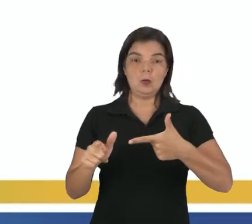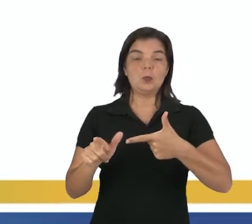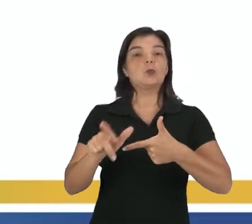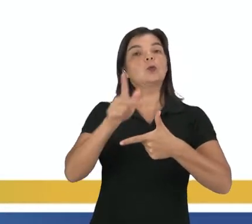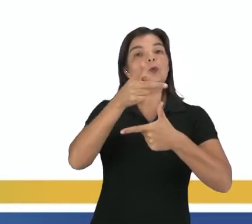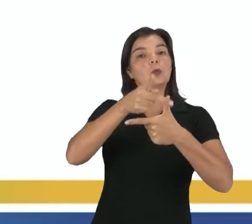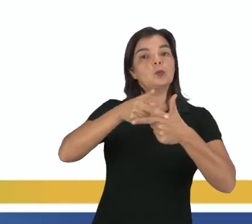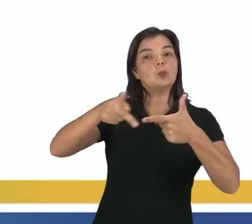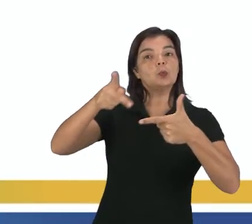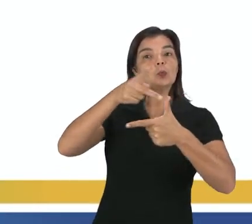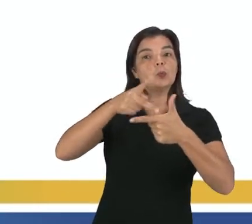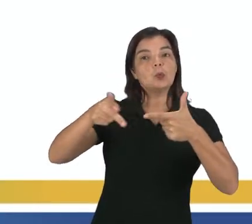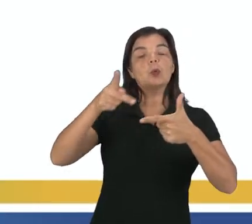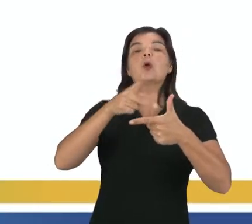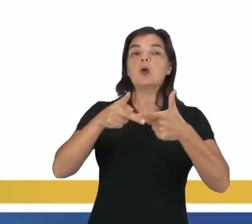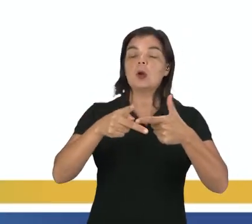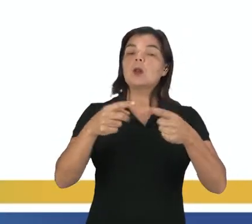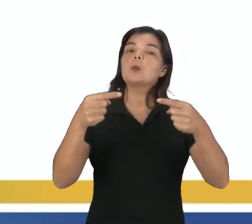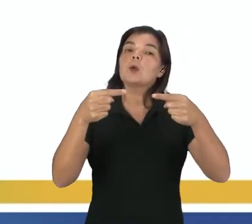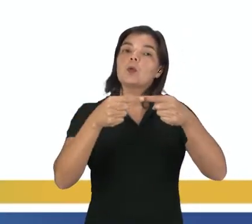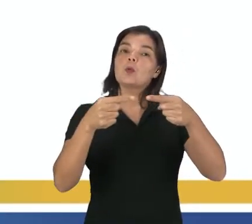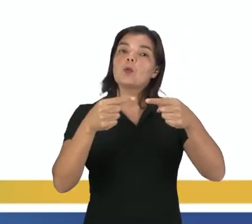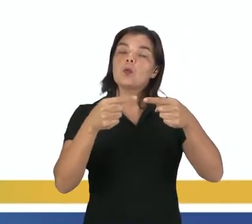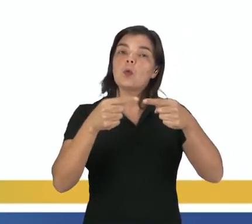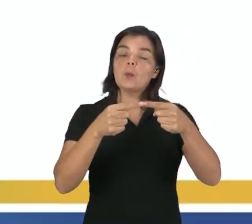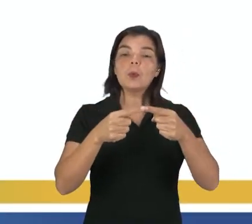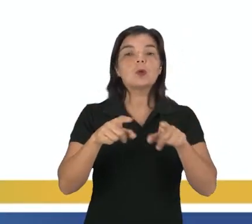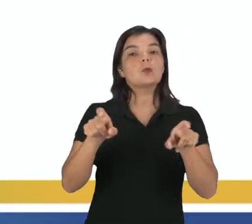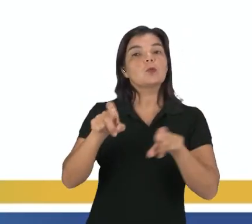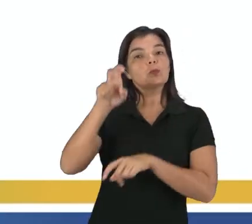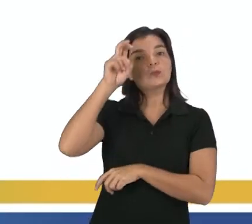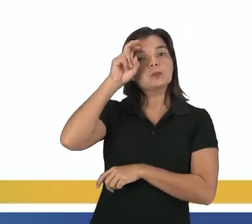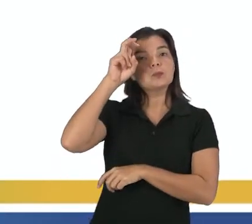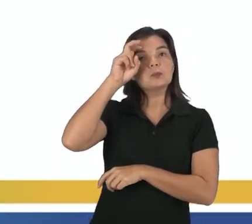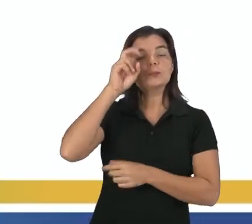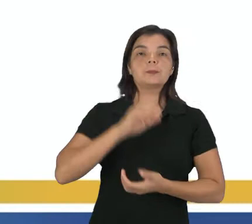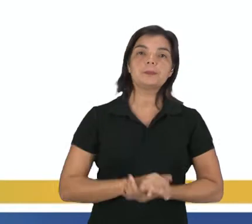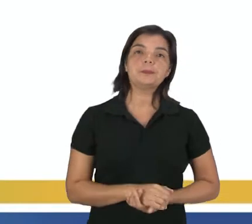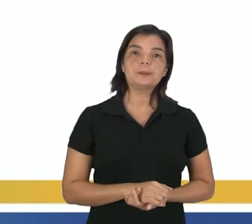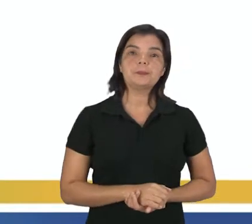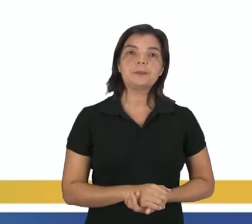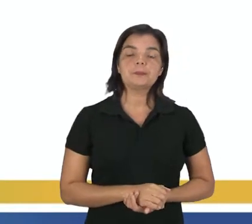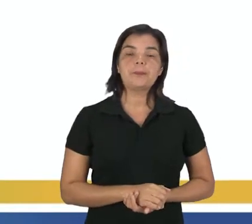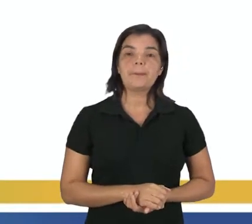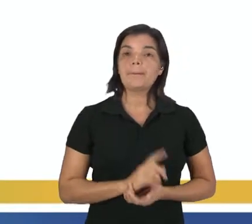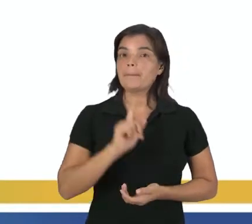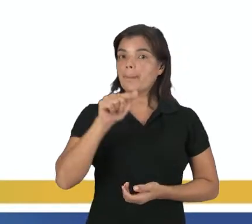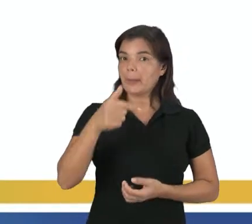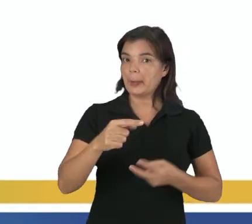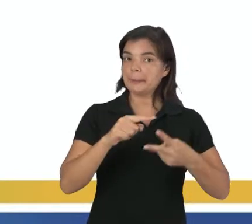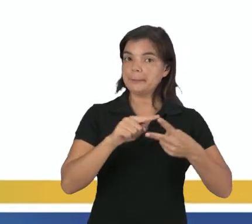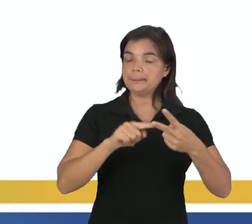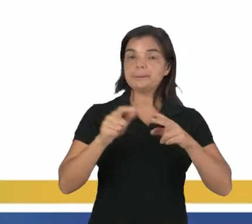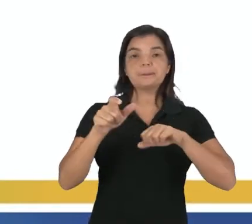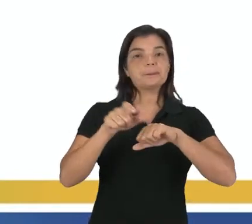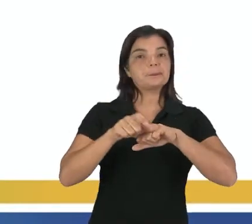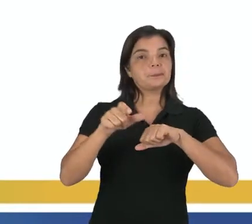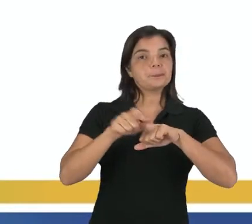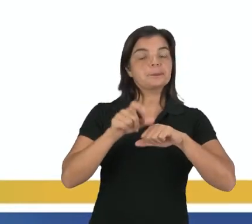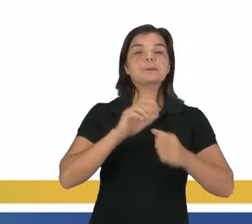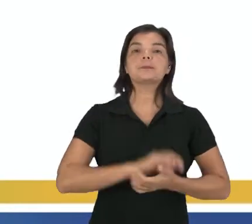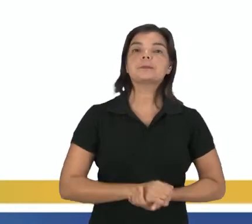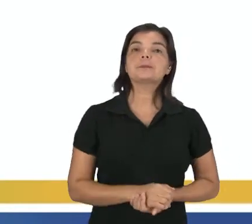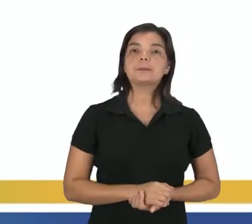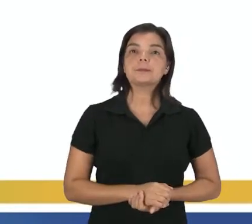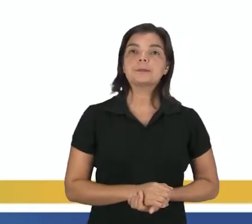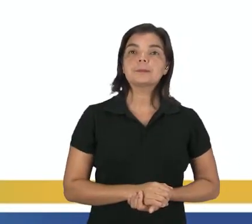elas combinam com o nome quintas-feiras que está no plural. Agora vamos analisar mais 2 substantivos que estão